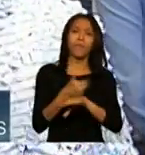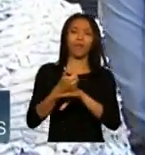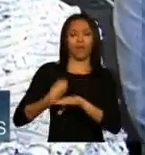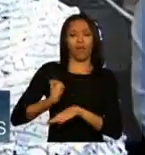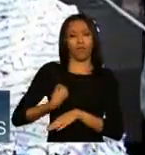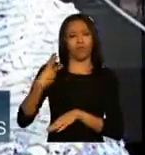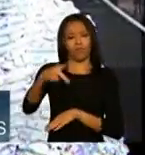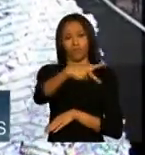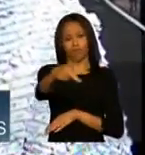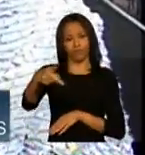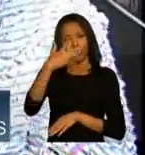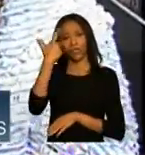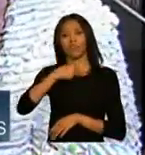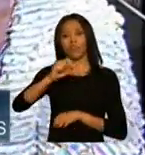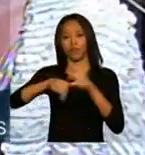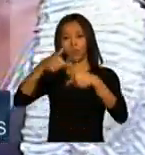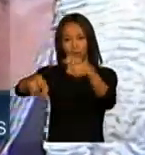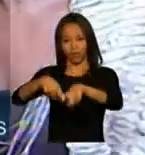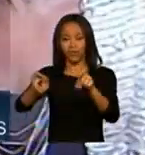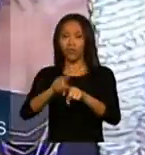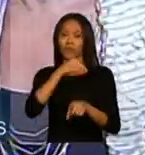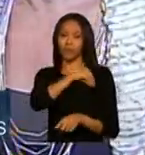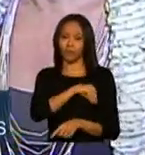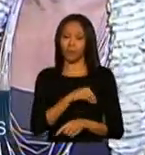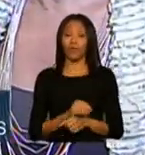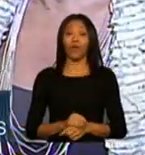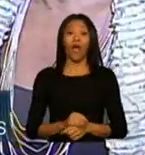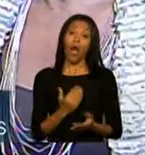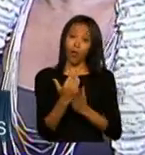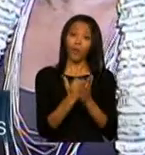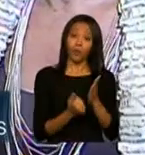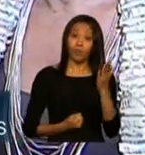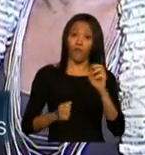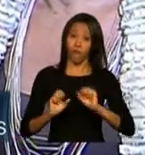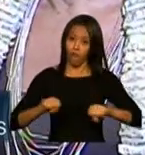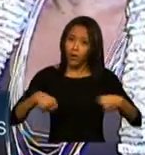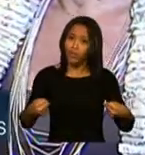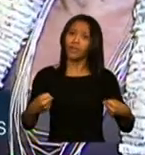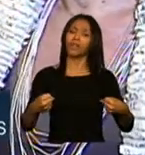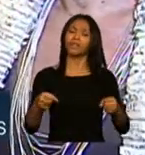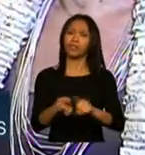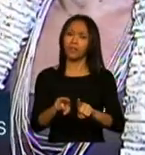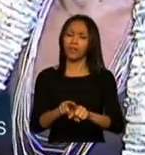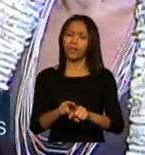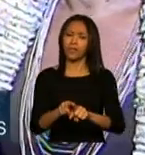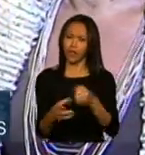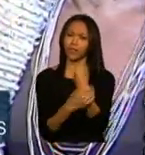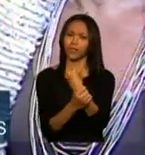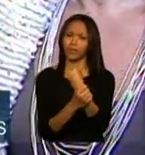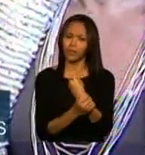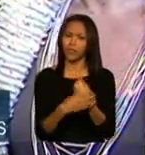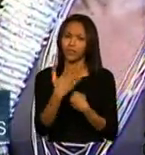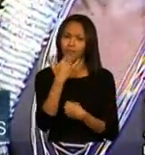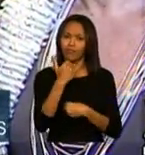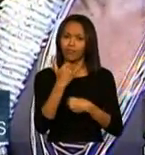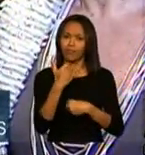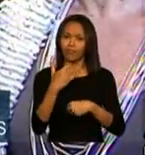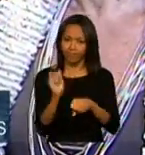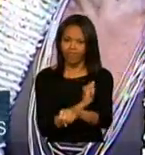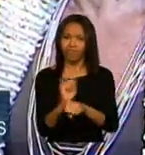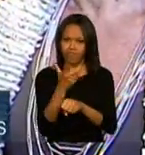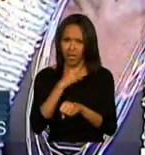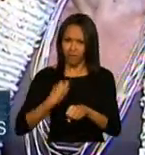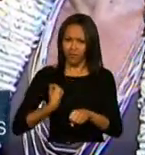vida e a renda. Bom, o programa ele fortalece a agricultura familiar, mas ele também ajuda a garantir segurança nutricional aos